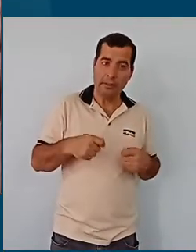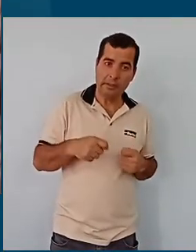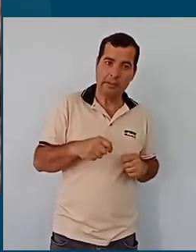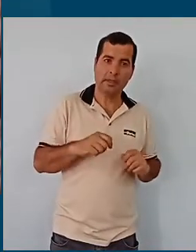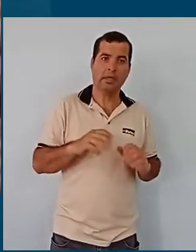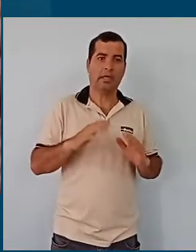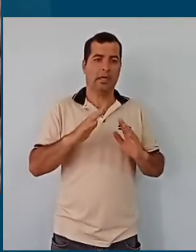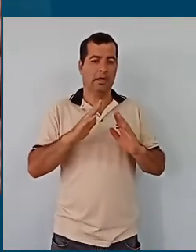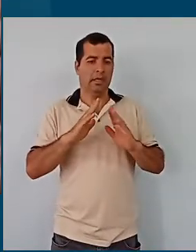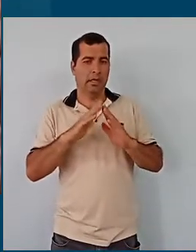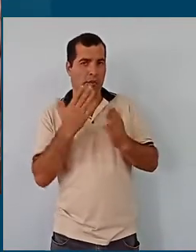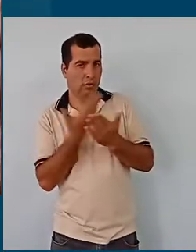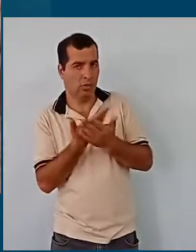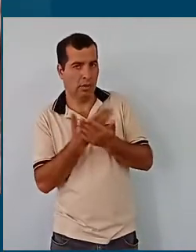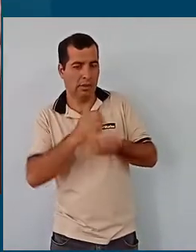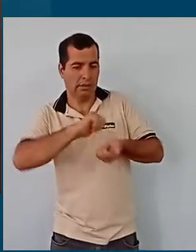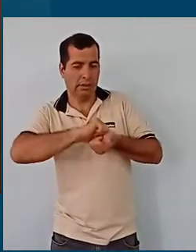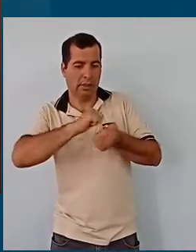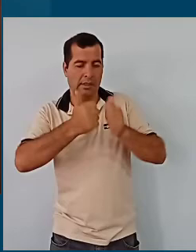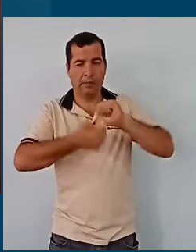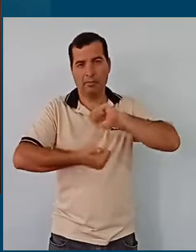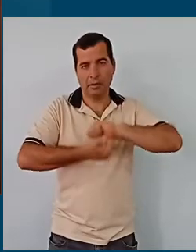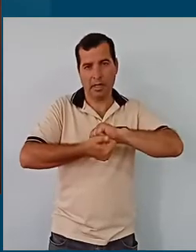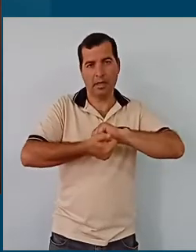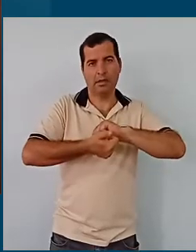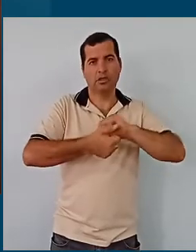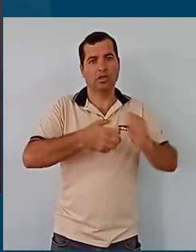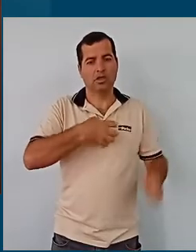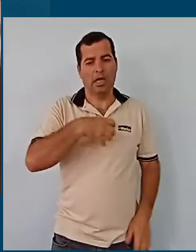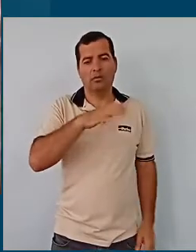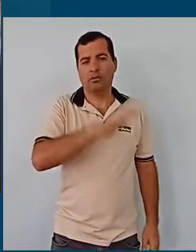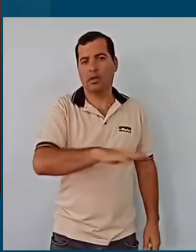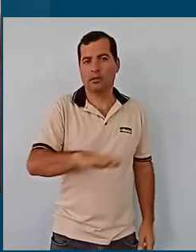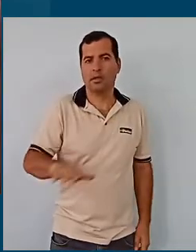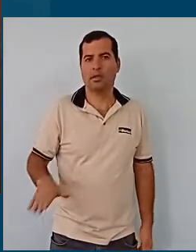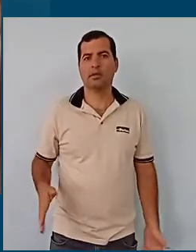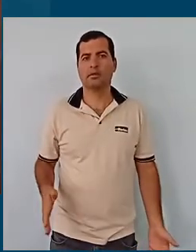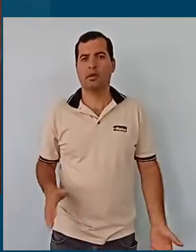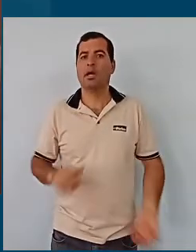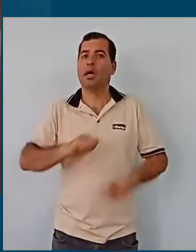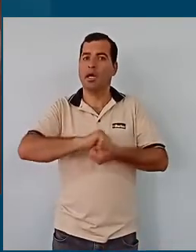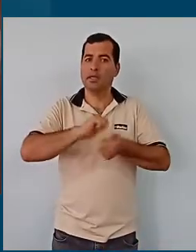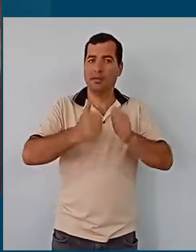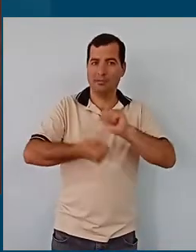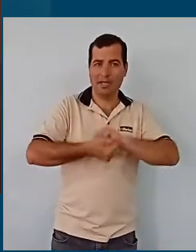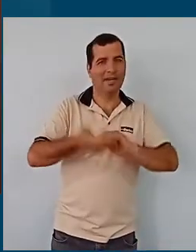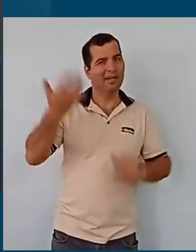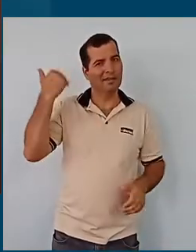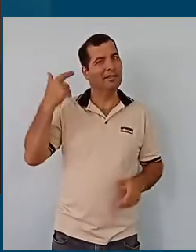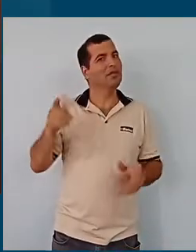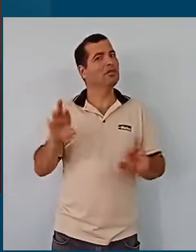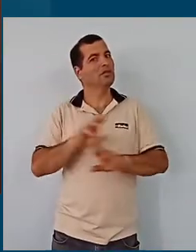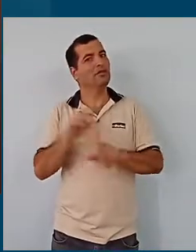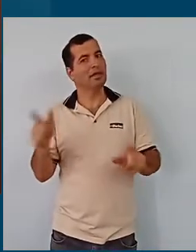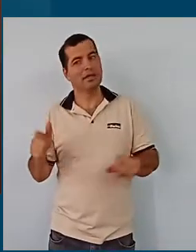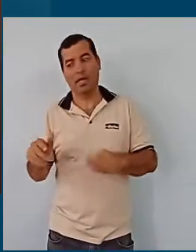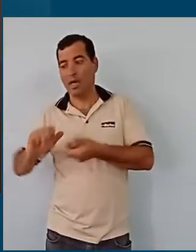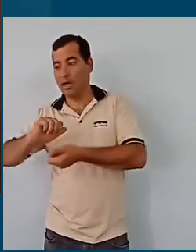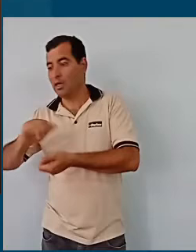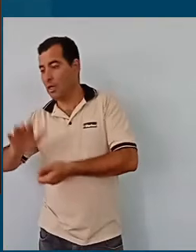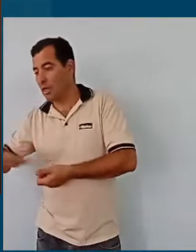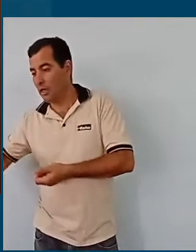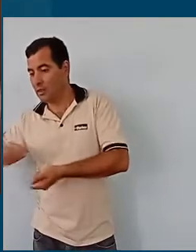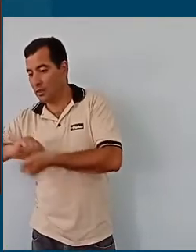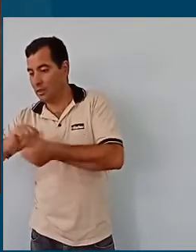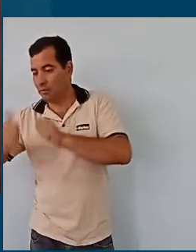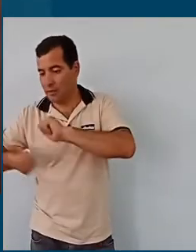às crianças. Faz muito tempo que a gente tem falado em adaptar as crianças à escola, e faz muito tempo também que a gente